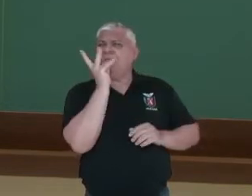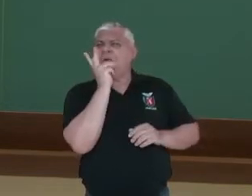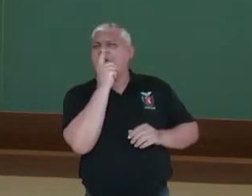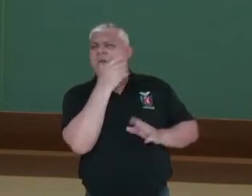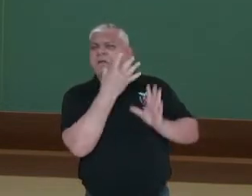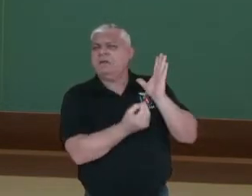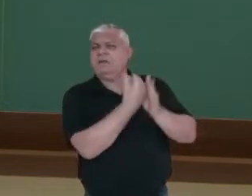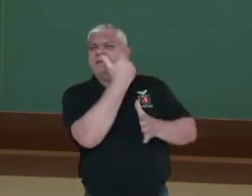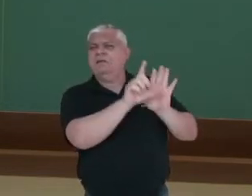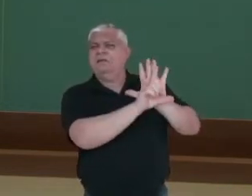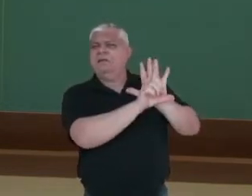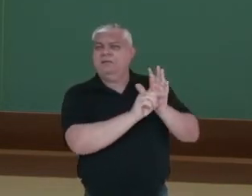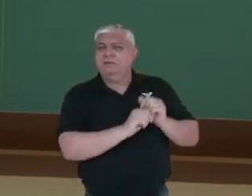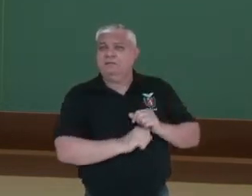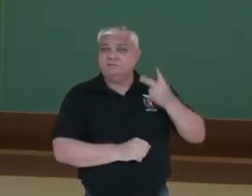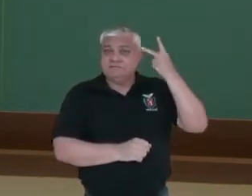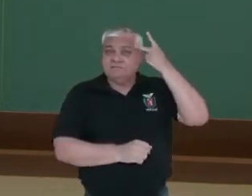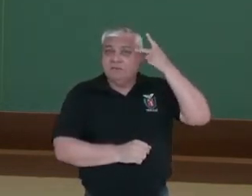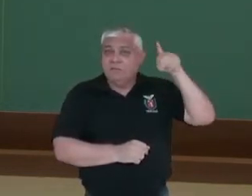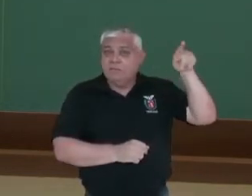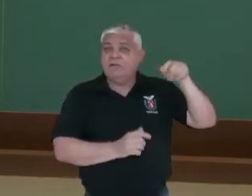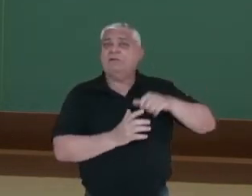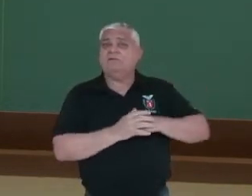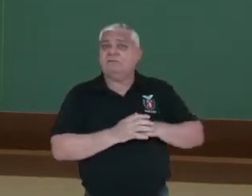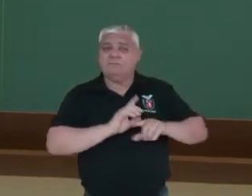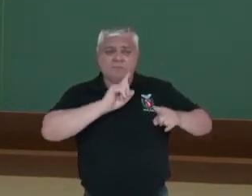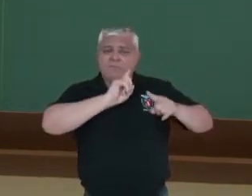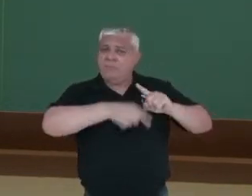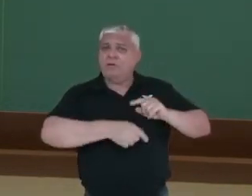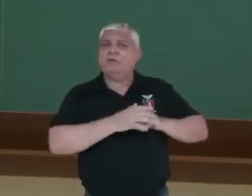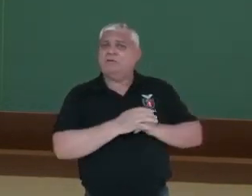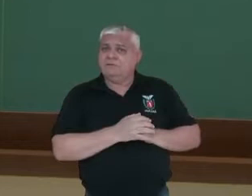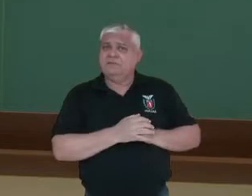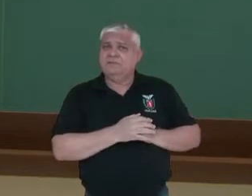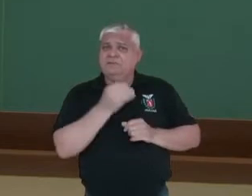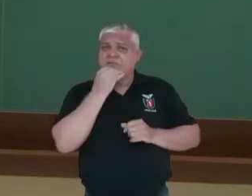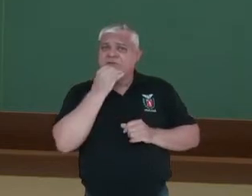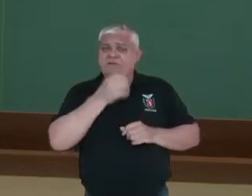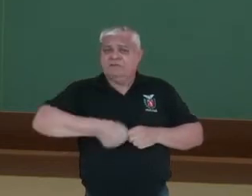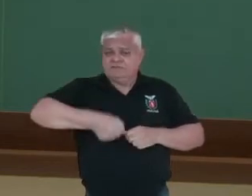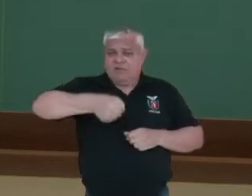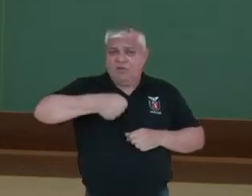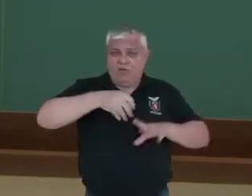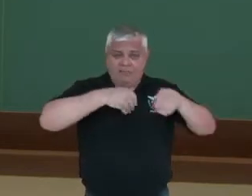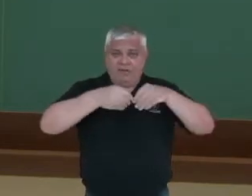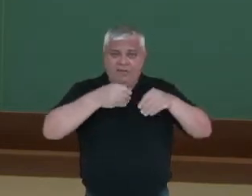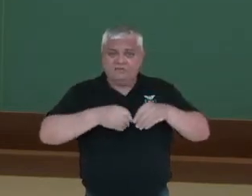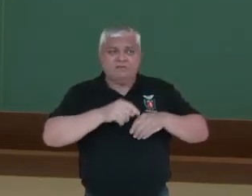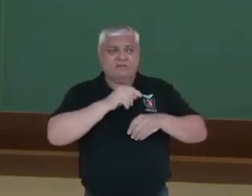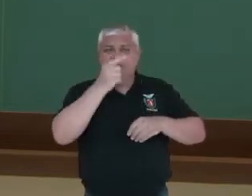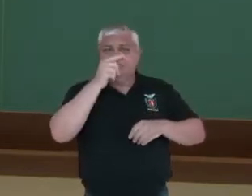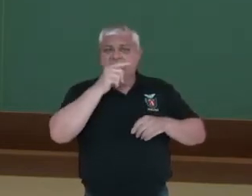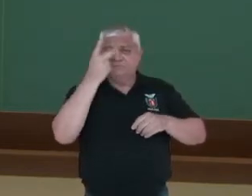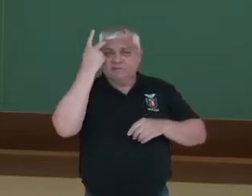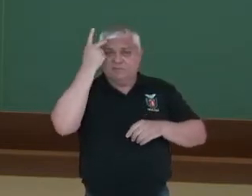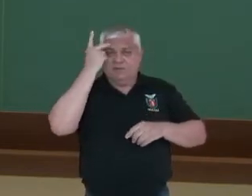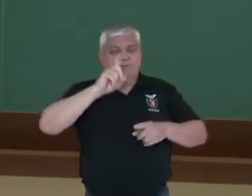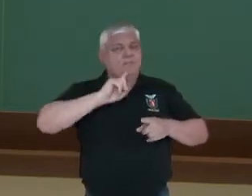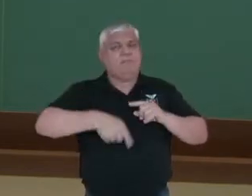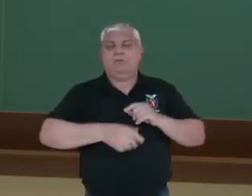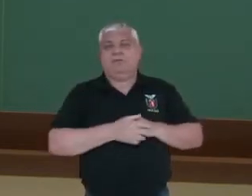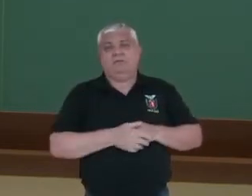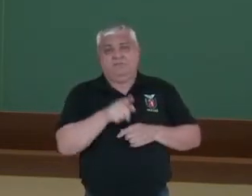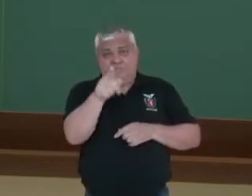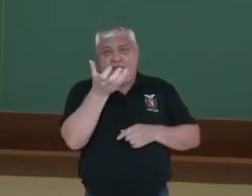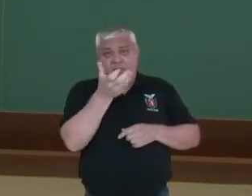Então lá em São Paulo, é proibido você entregar sacolas plásticas. Você pode até comprar sacola